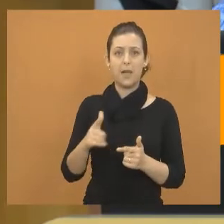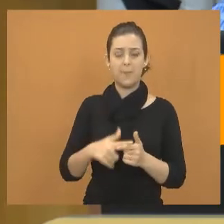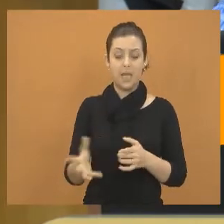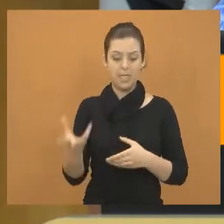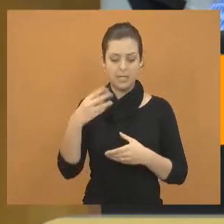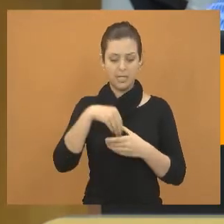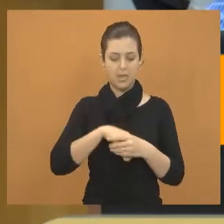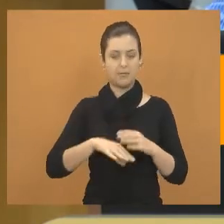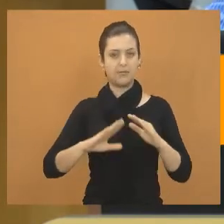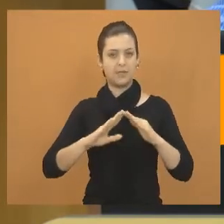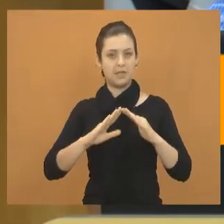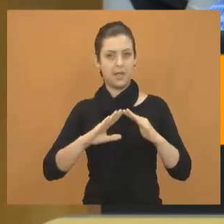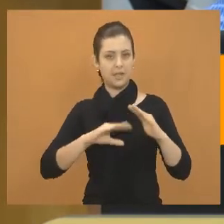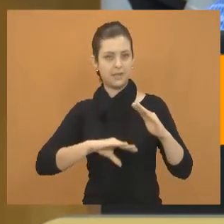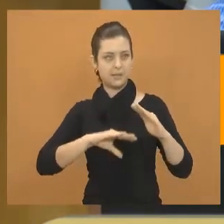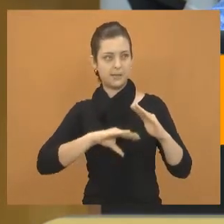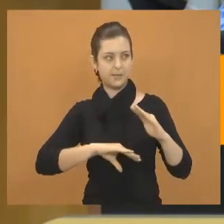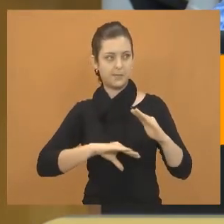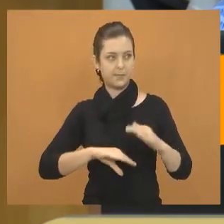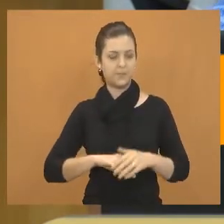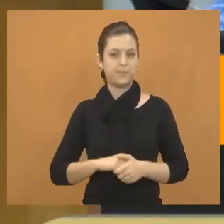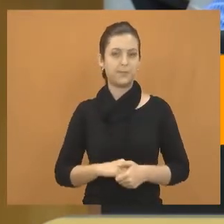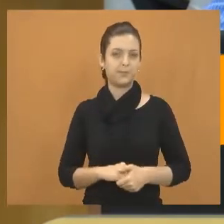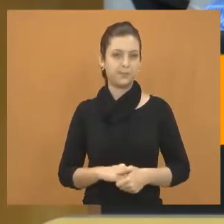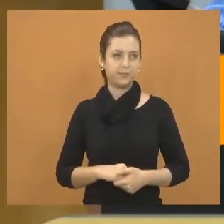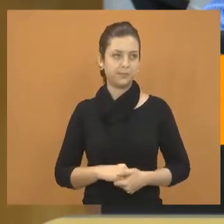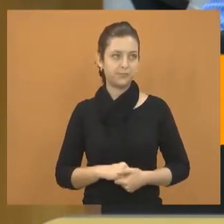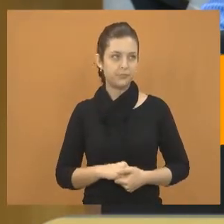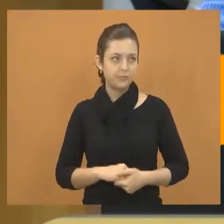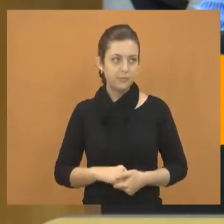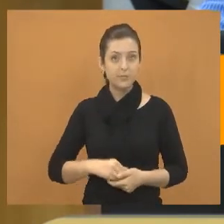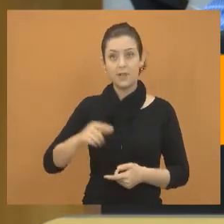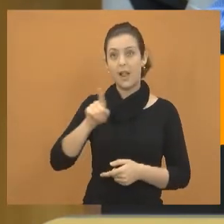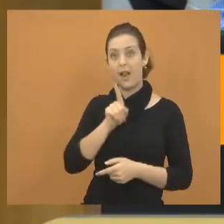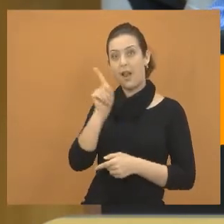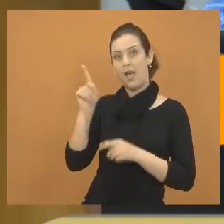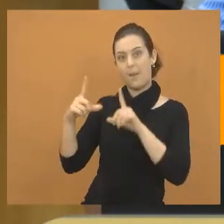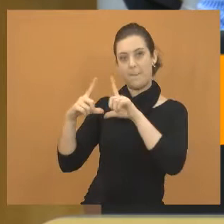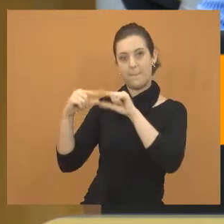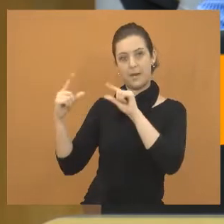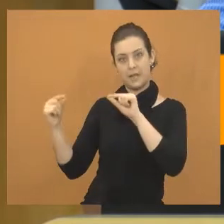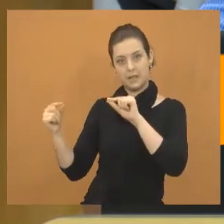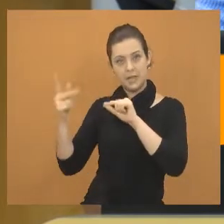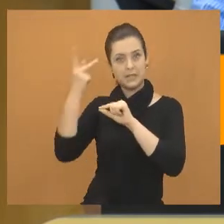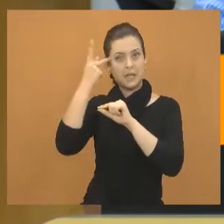mora, a cidade onde ele vive. Quem está lá em Brasília,